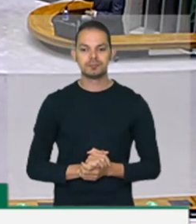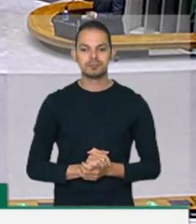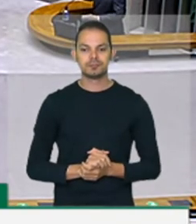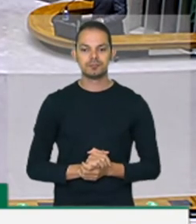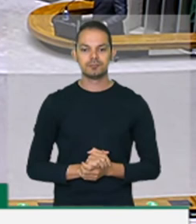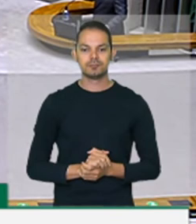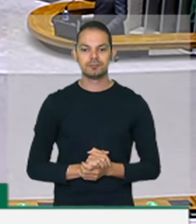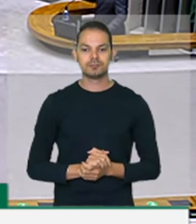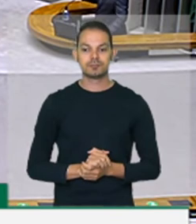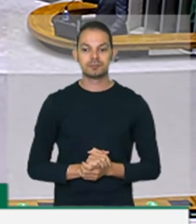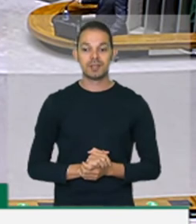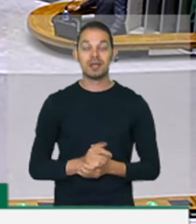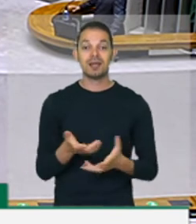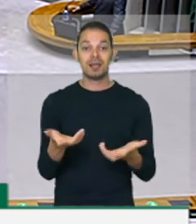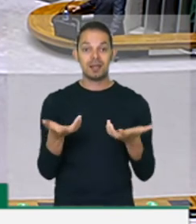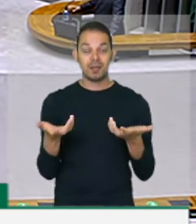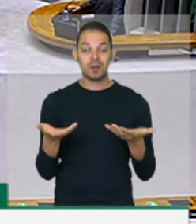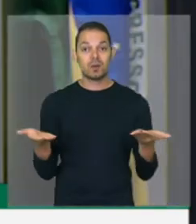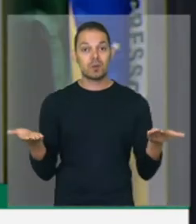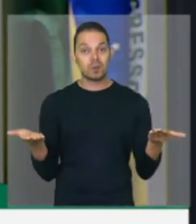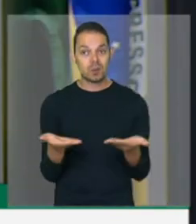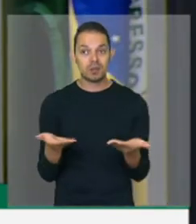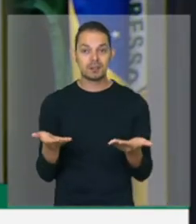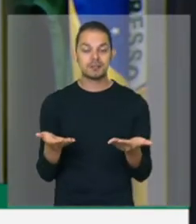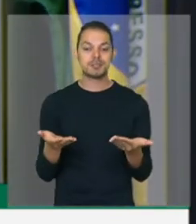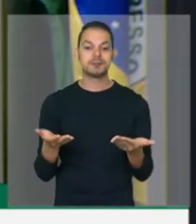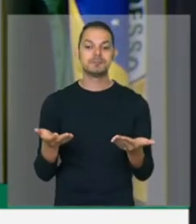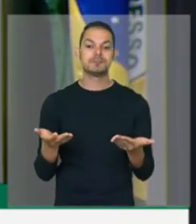Eu gostaria nesse momento, presidente, de